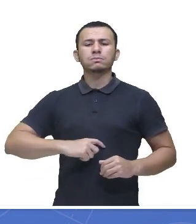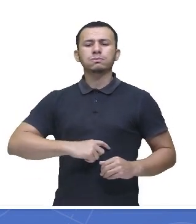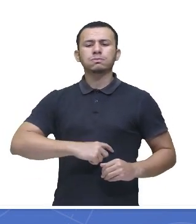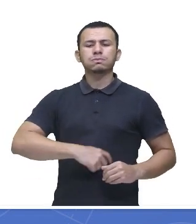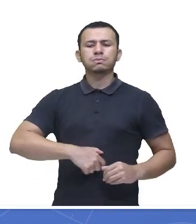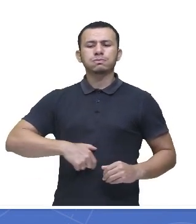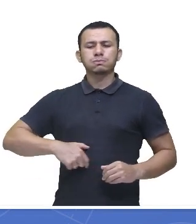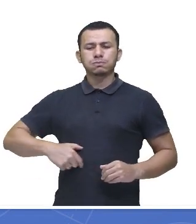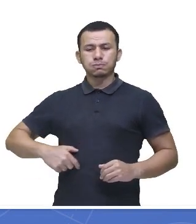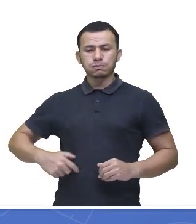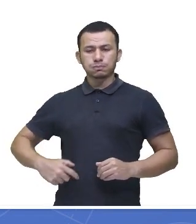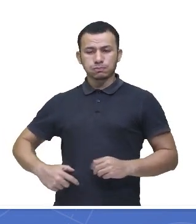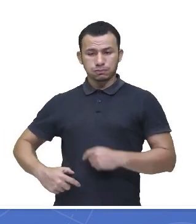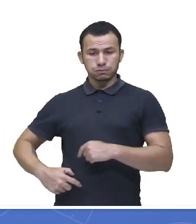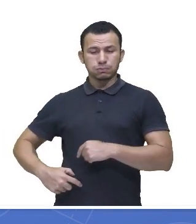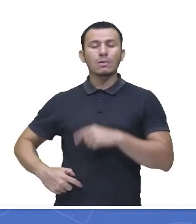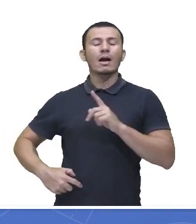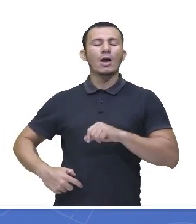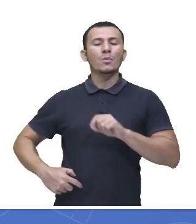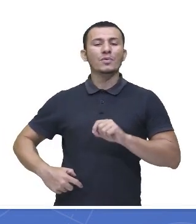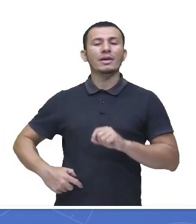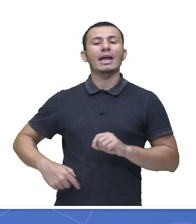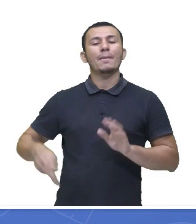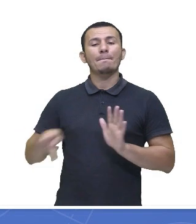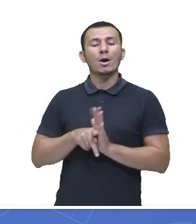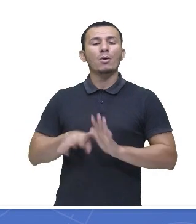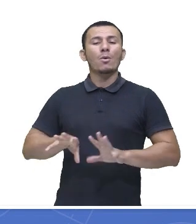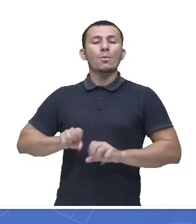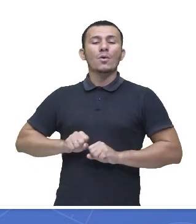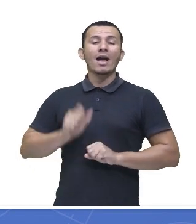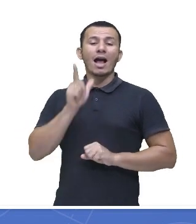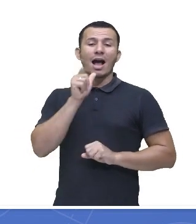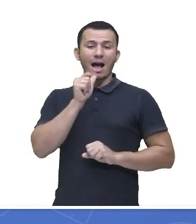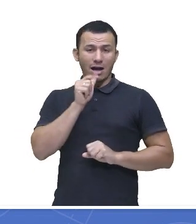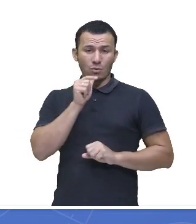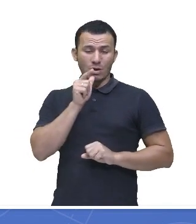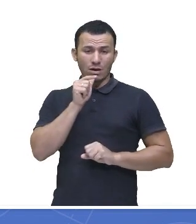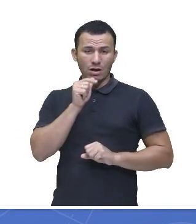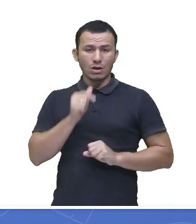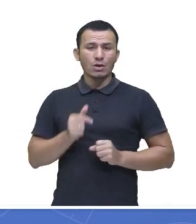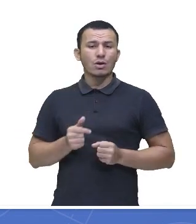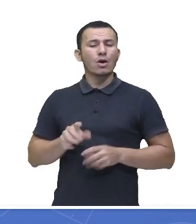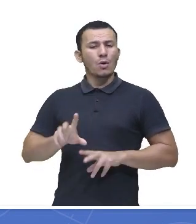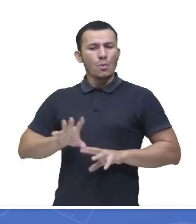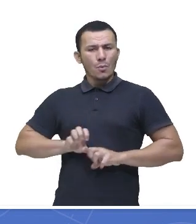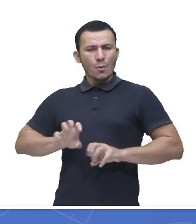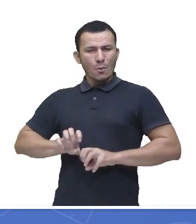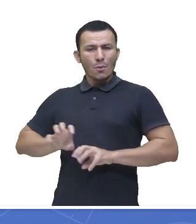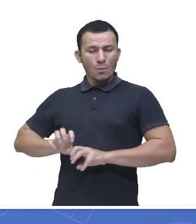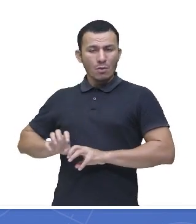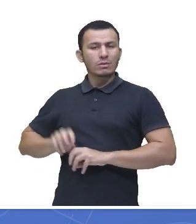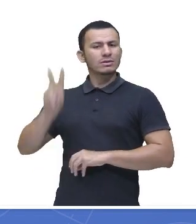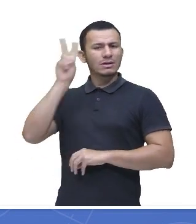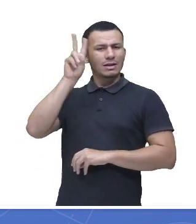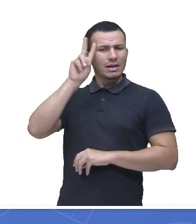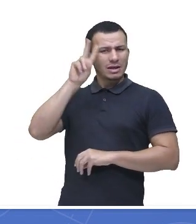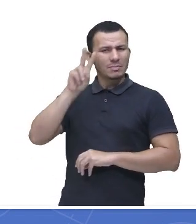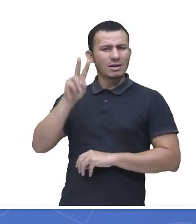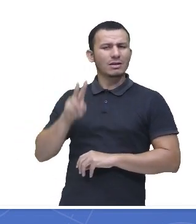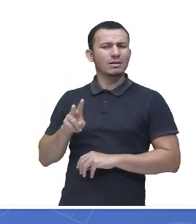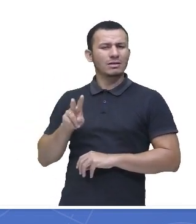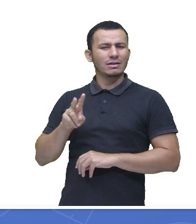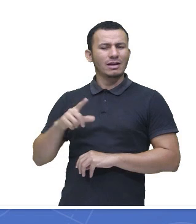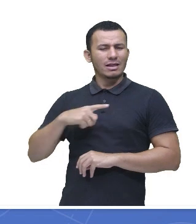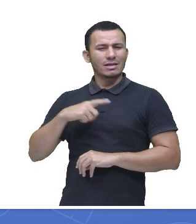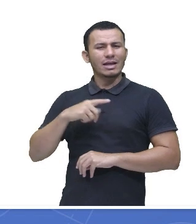gente, eu vou ter a absorção de água. A absorção de água. Lembra que eu falei para você que tinha muita água vinda